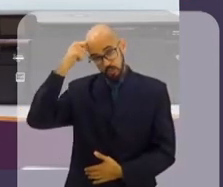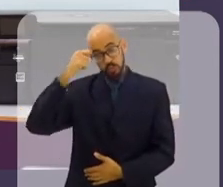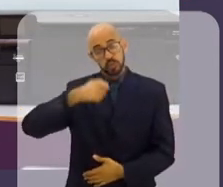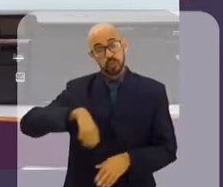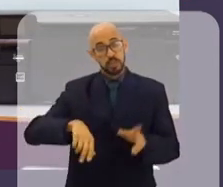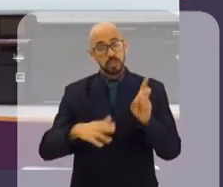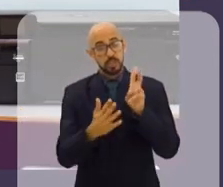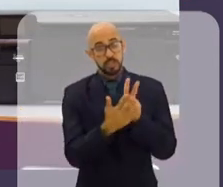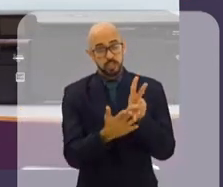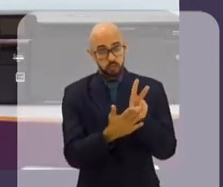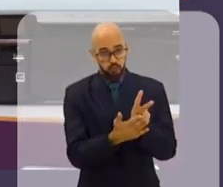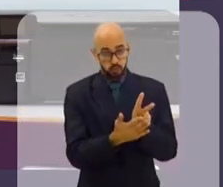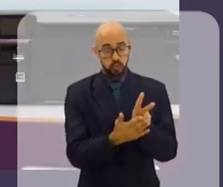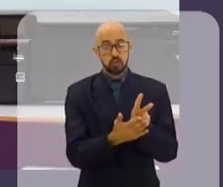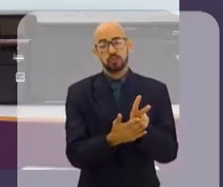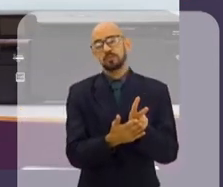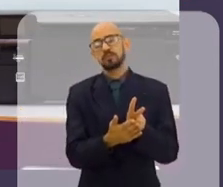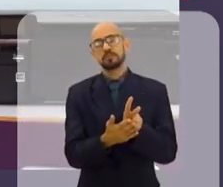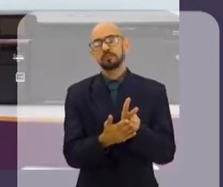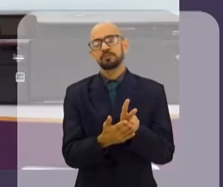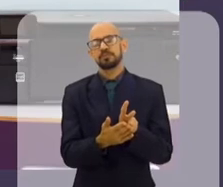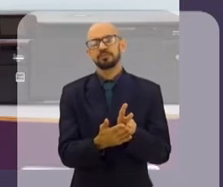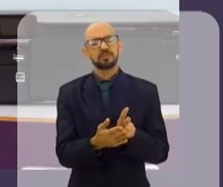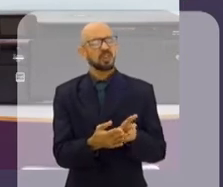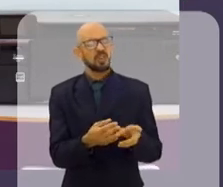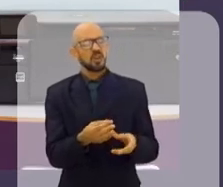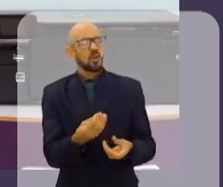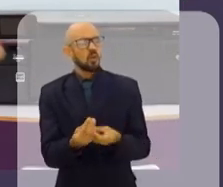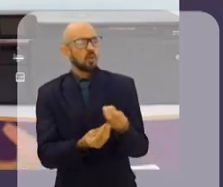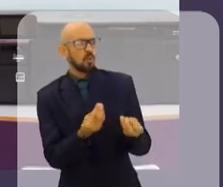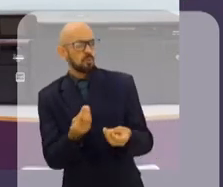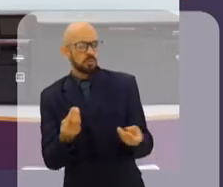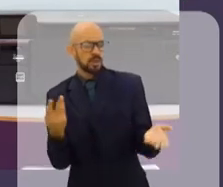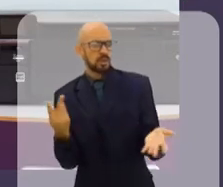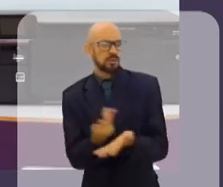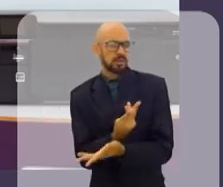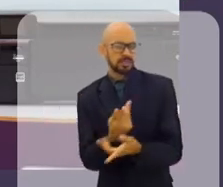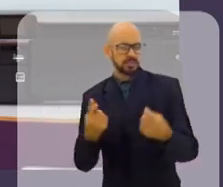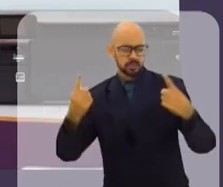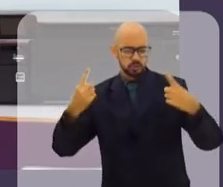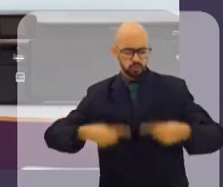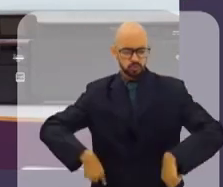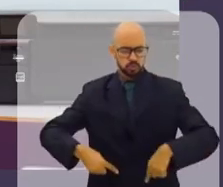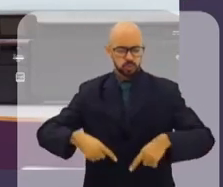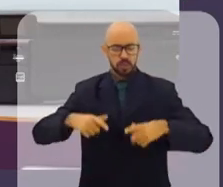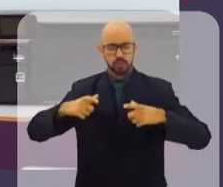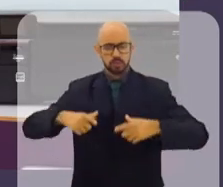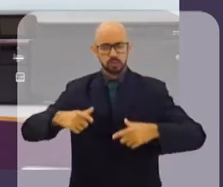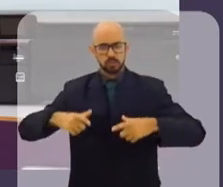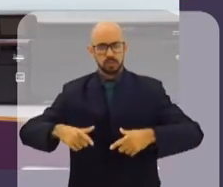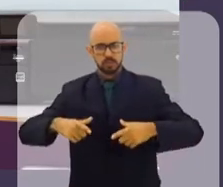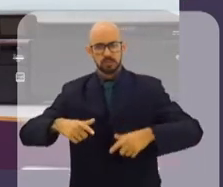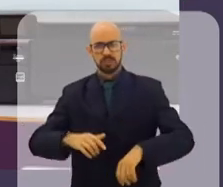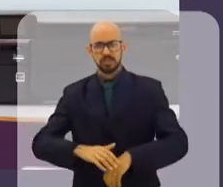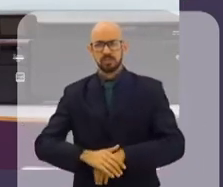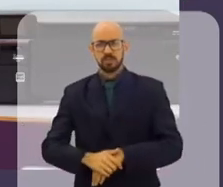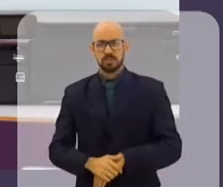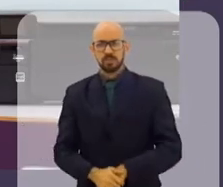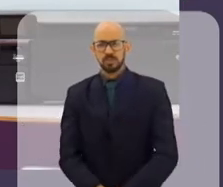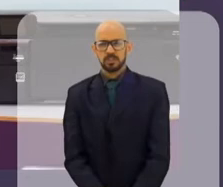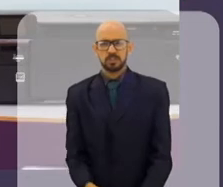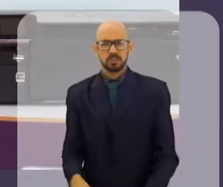negras, chegam indígenas, né? Como é que é a disputa do espaço dentro do